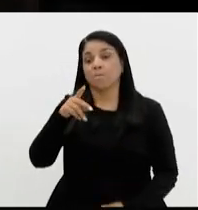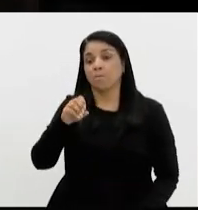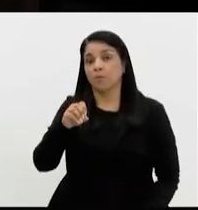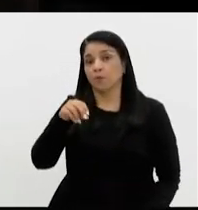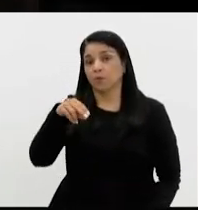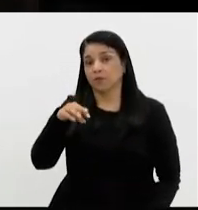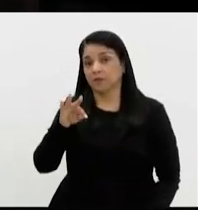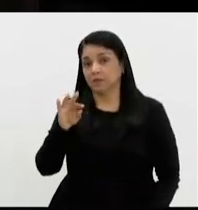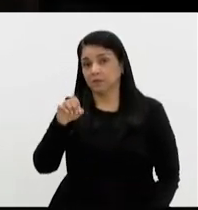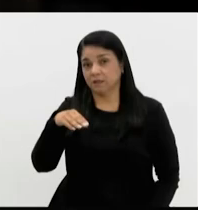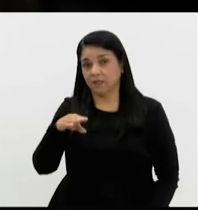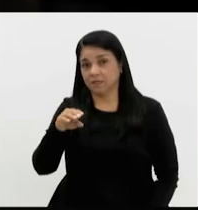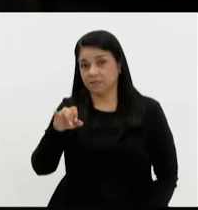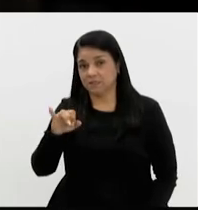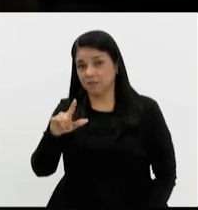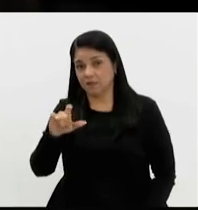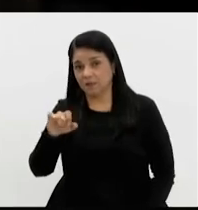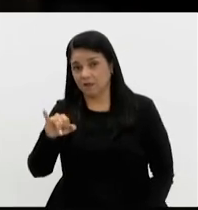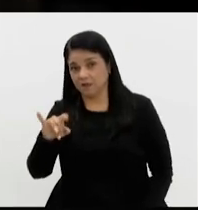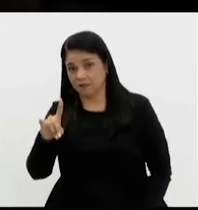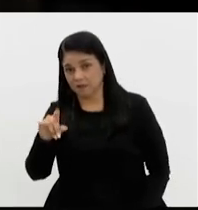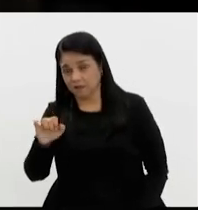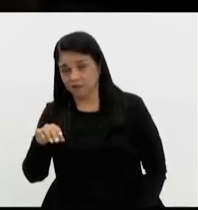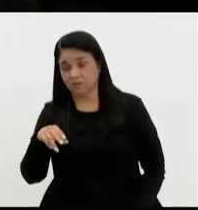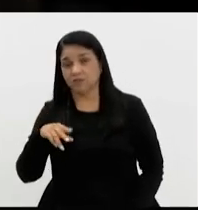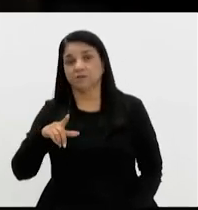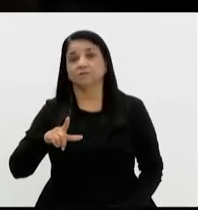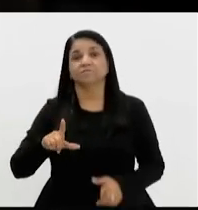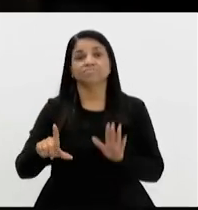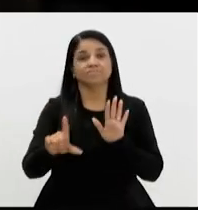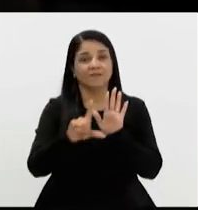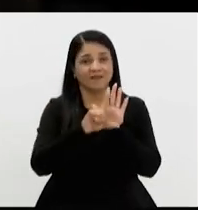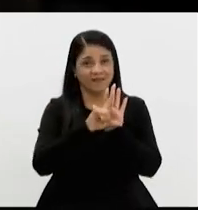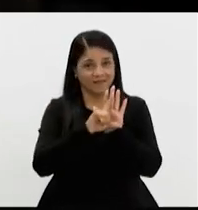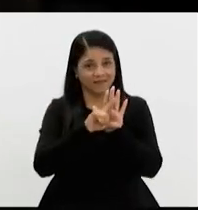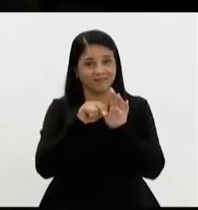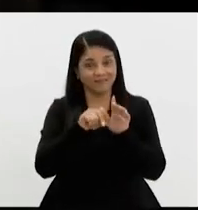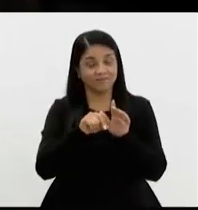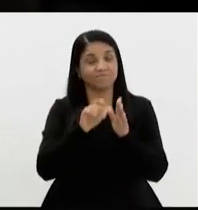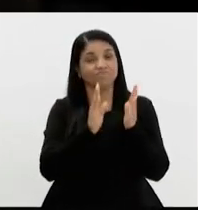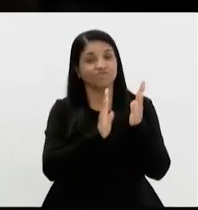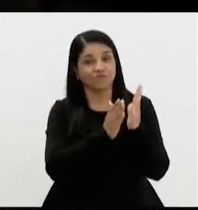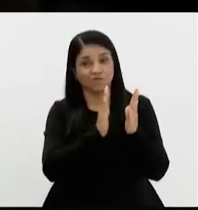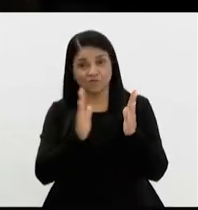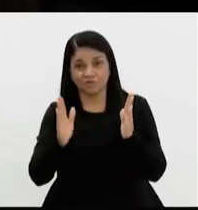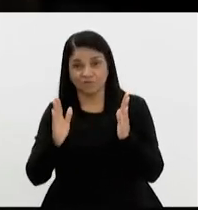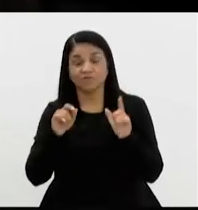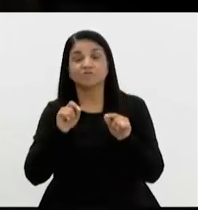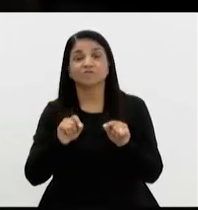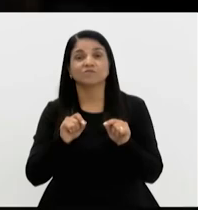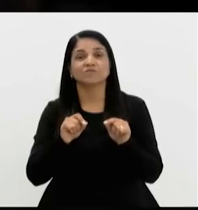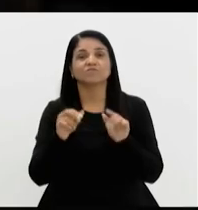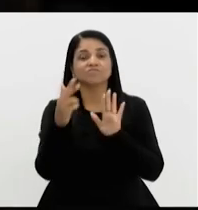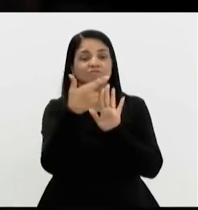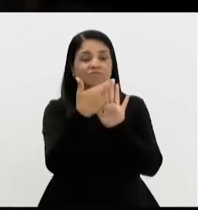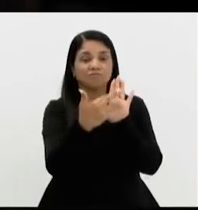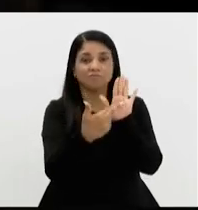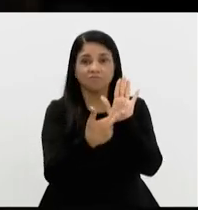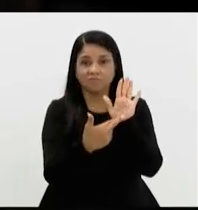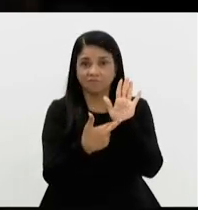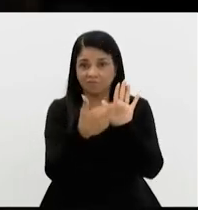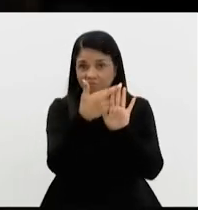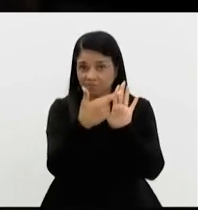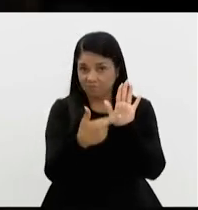Bastando apenas fazer a aferição da violação do ordenamento estabelecido e que